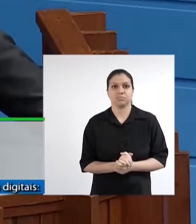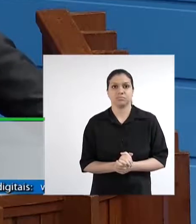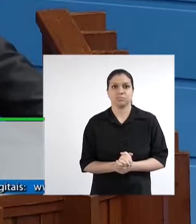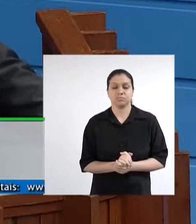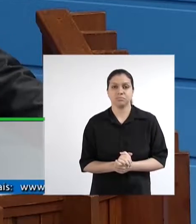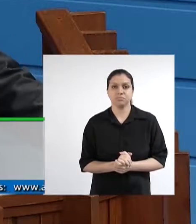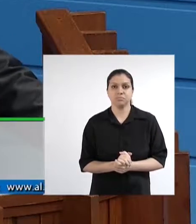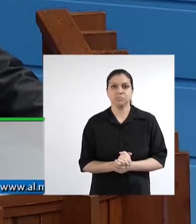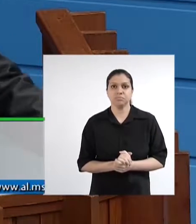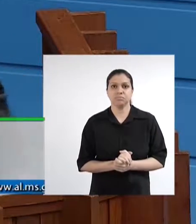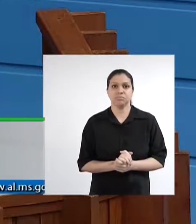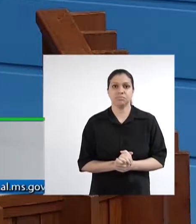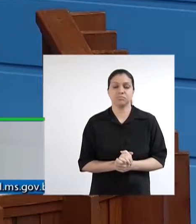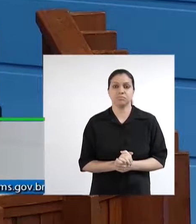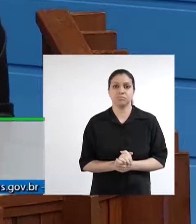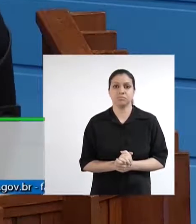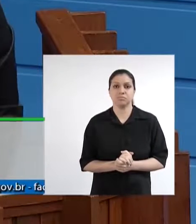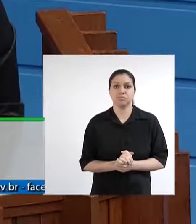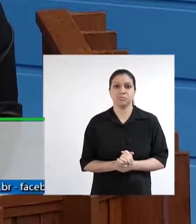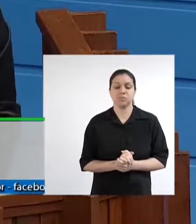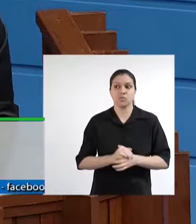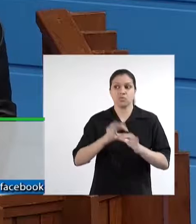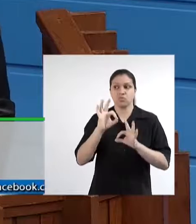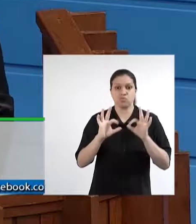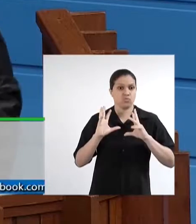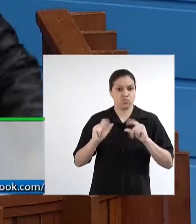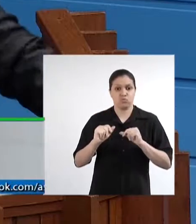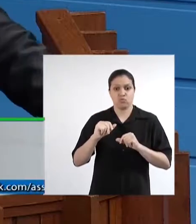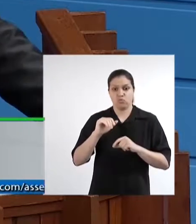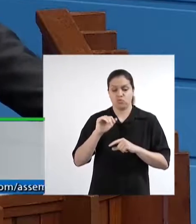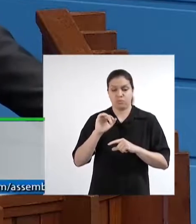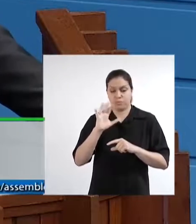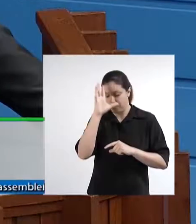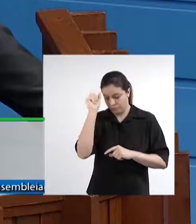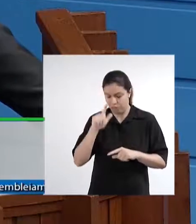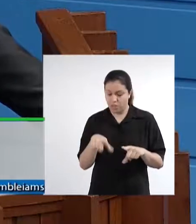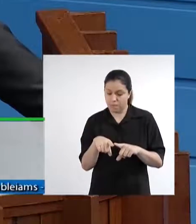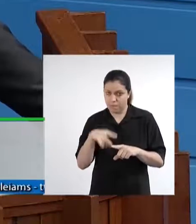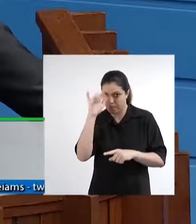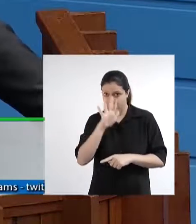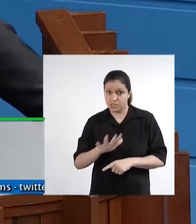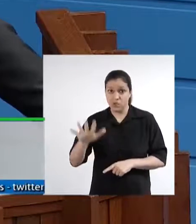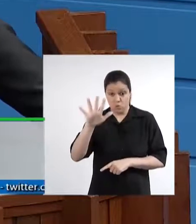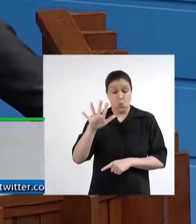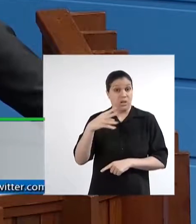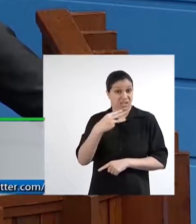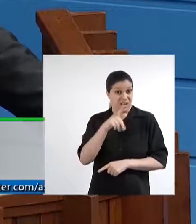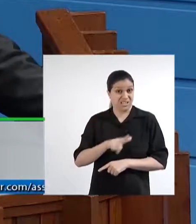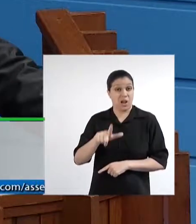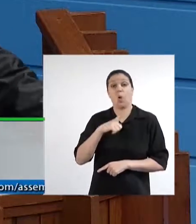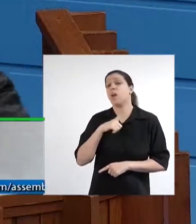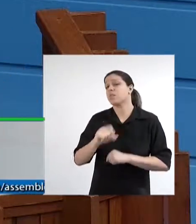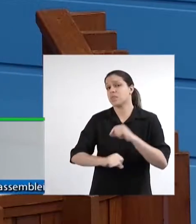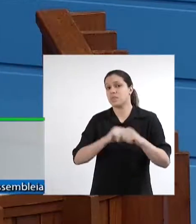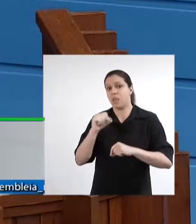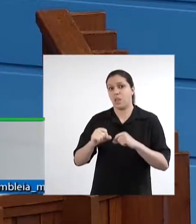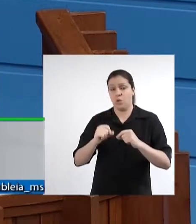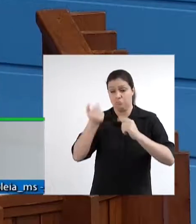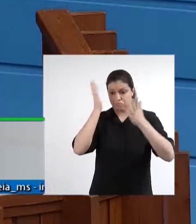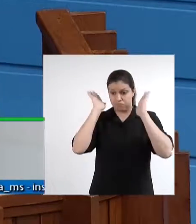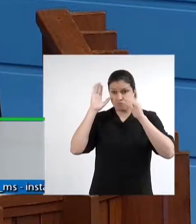Mato Grosso do Sul e para o Brasil. Três Lagoas hoje exporta meu amigo vereador César, lá de